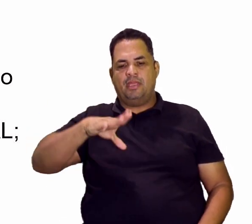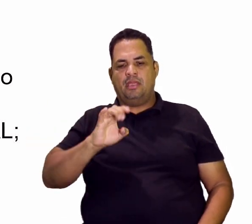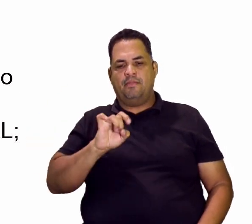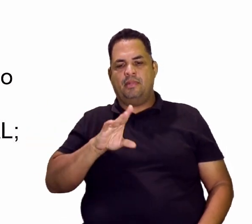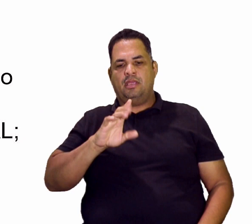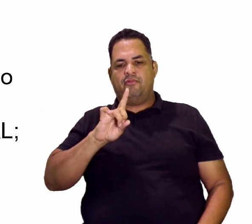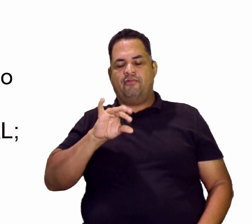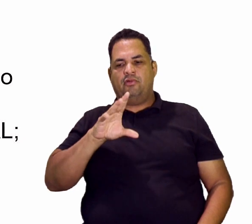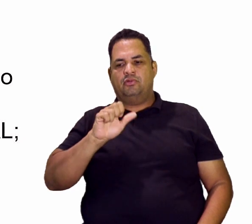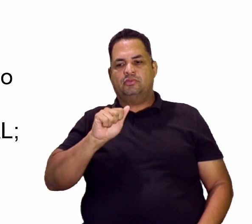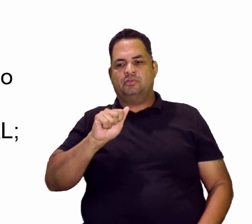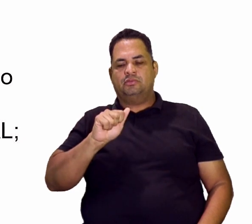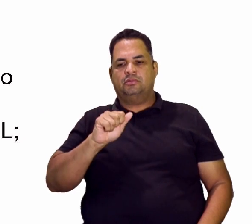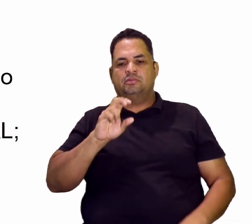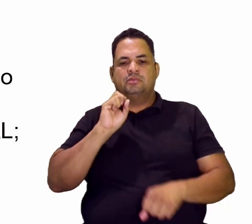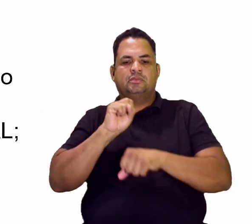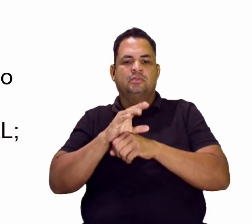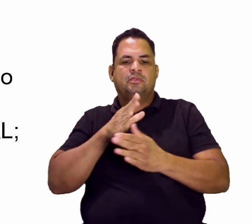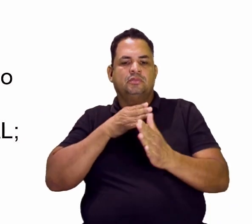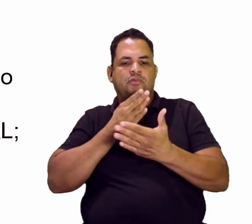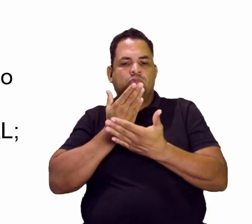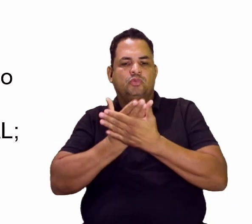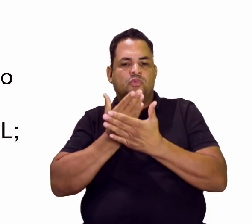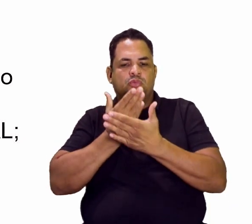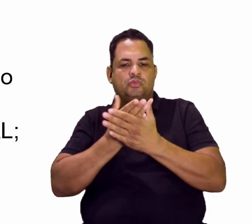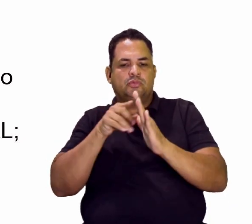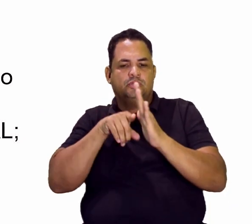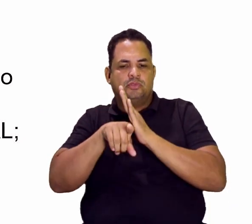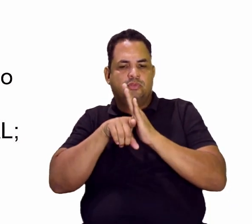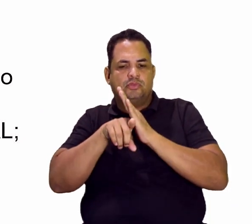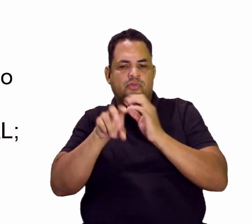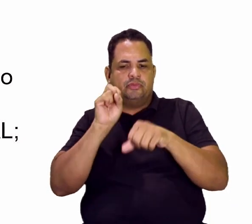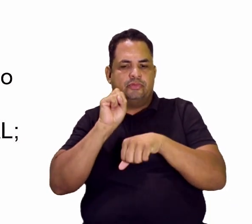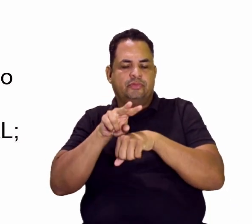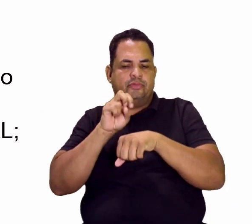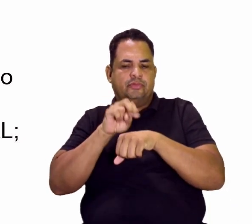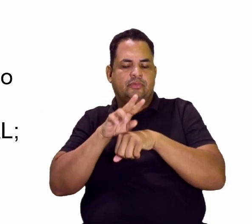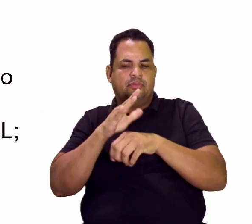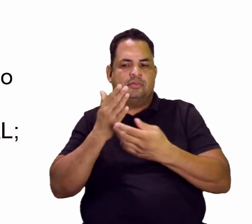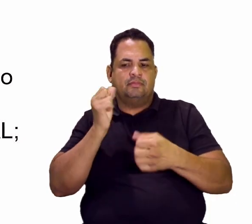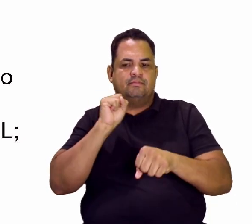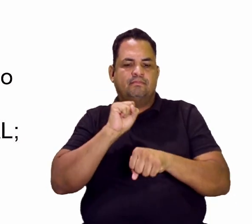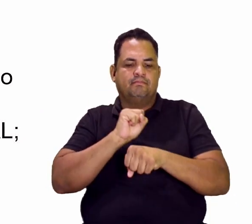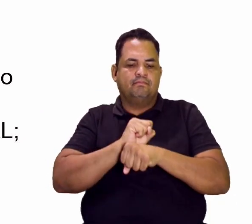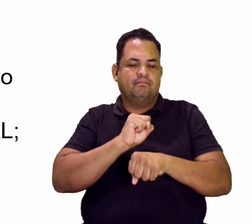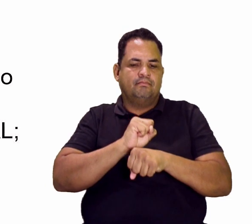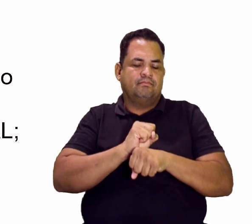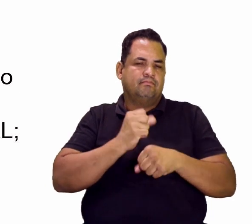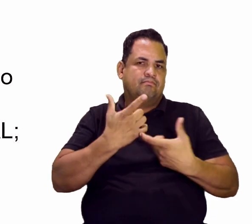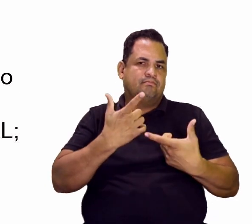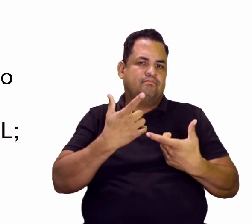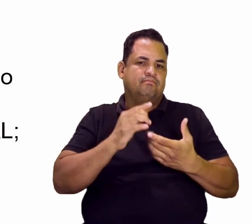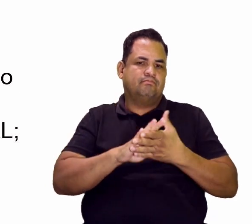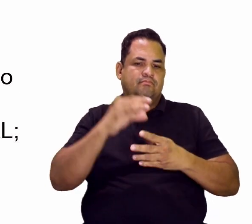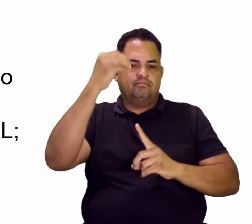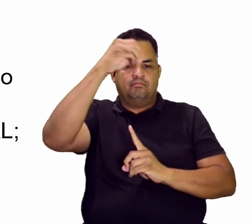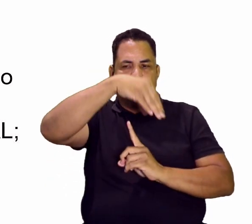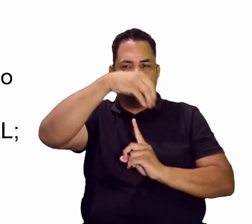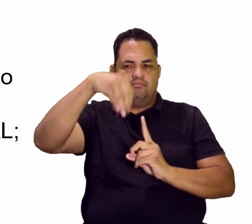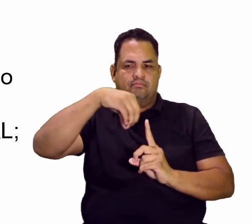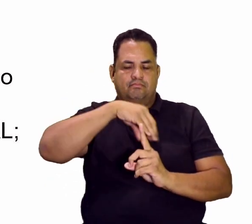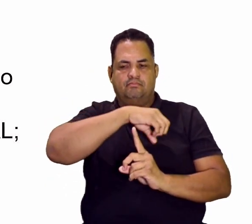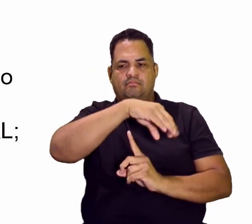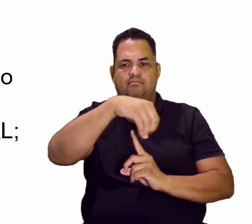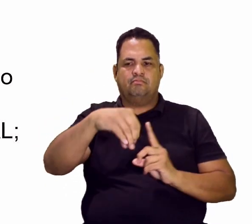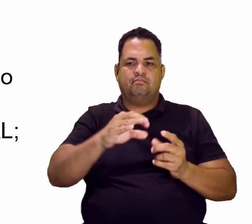seja, o estudo dos vírus que parasitam os fungos, né, no